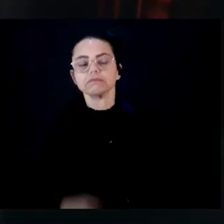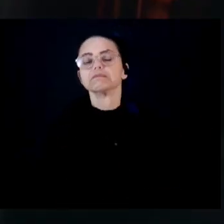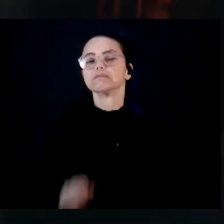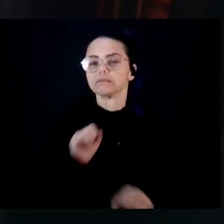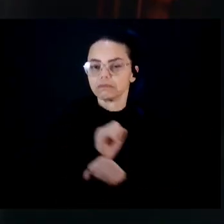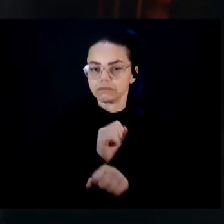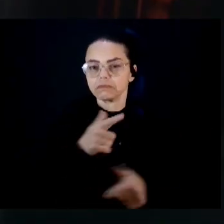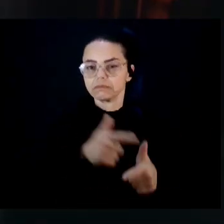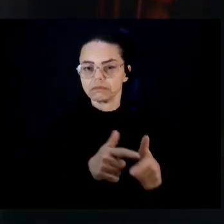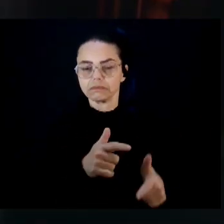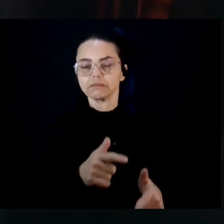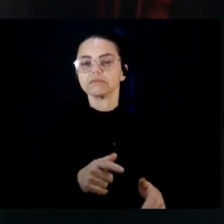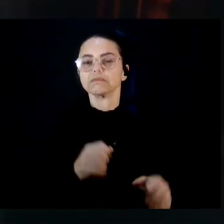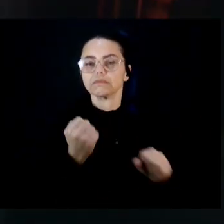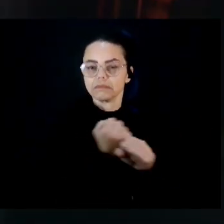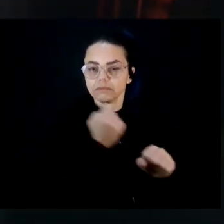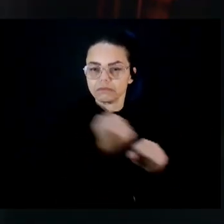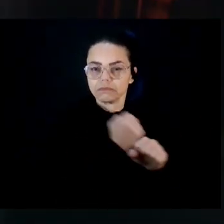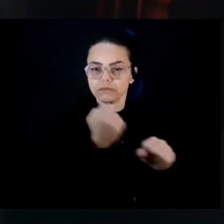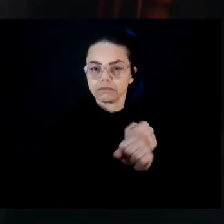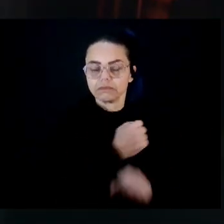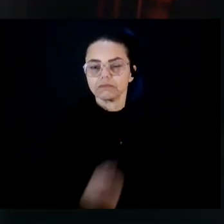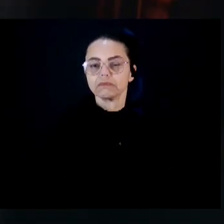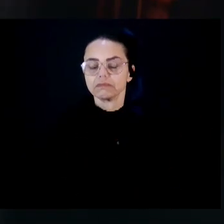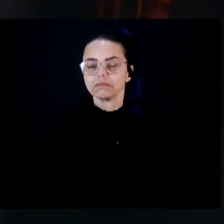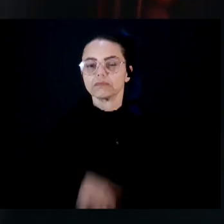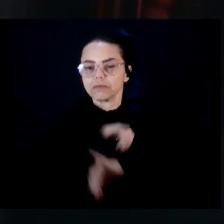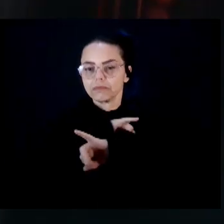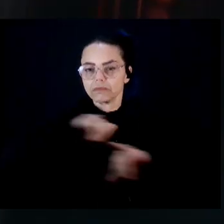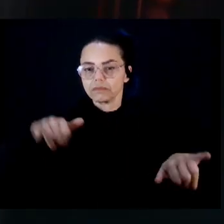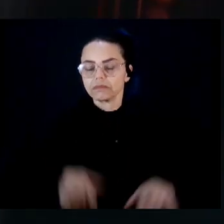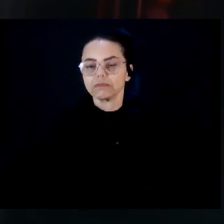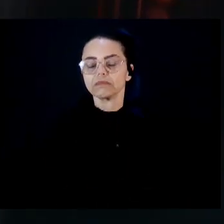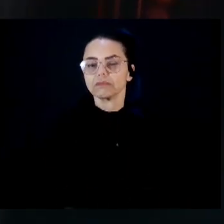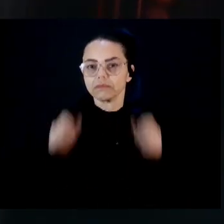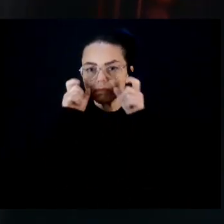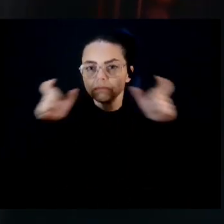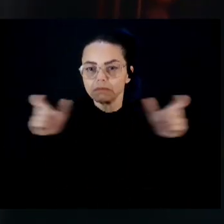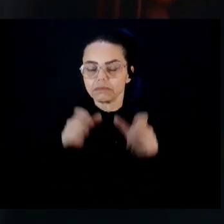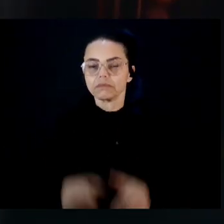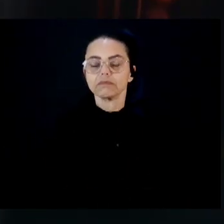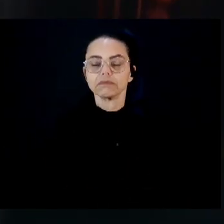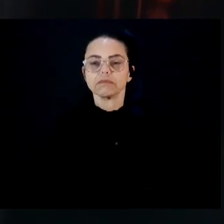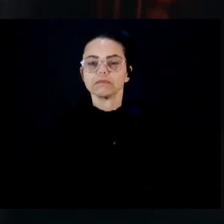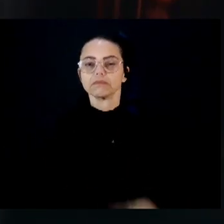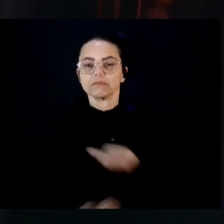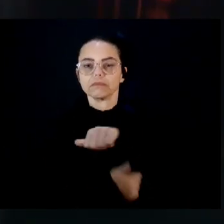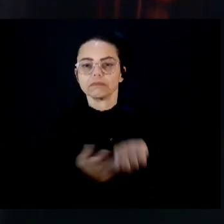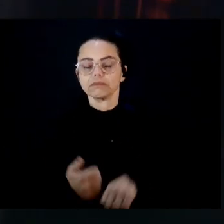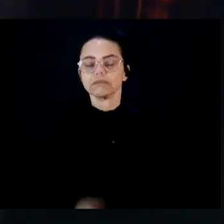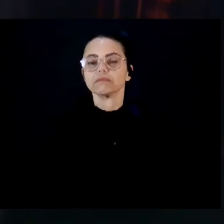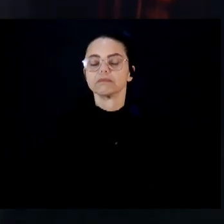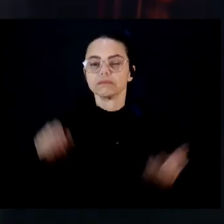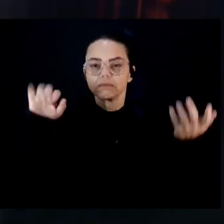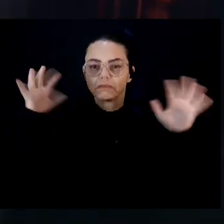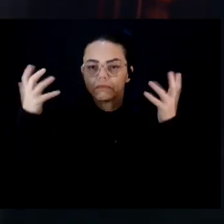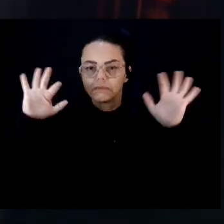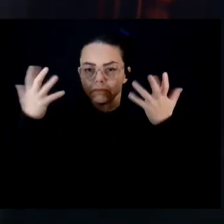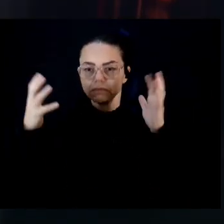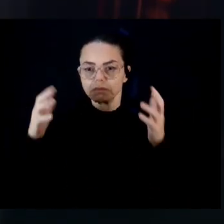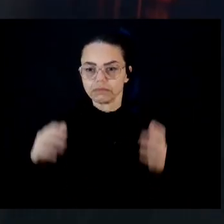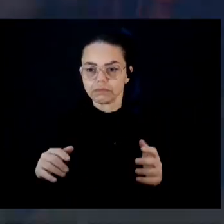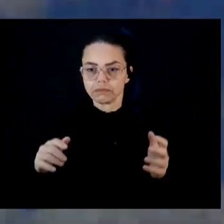intercorrências durante o trajeto, então é importante redobrar a atenção. Previsão do tempo chegando para hoje, vamos ver como fica a